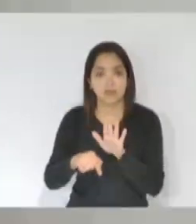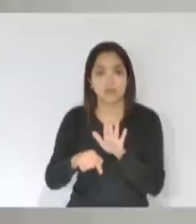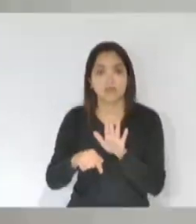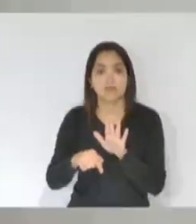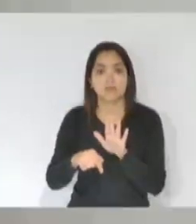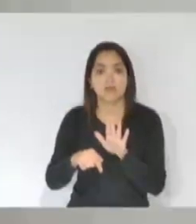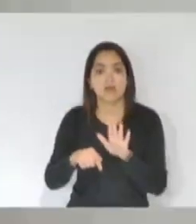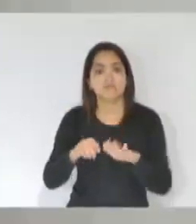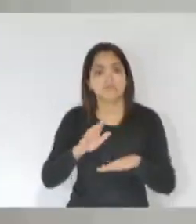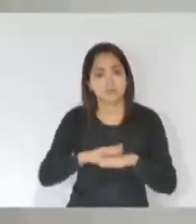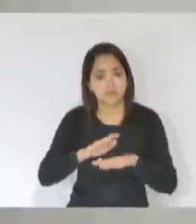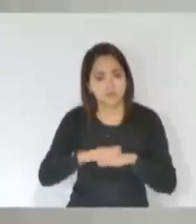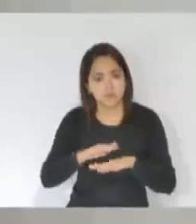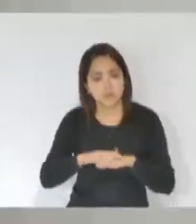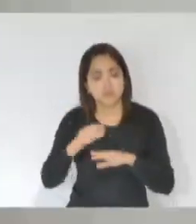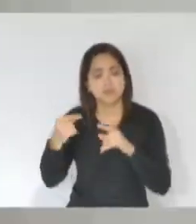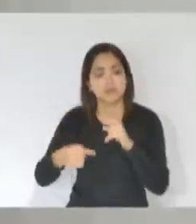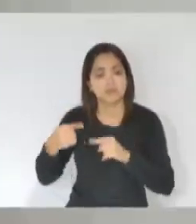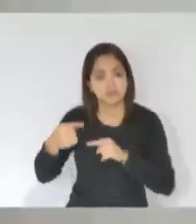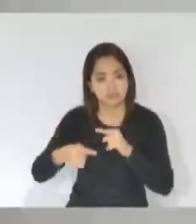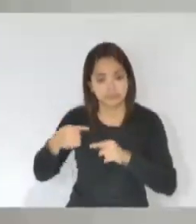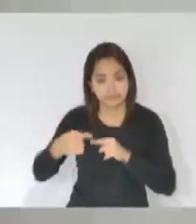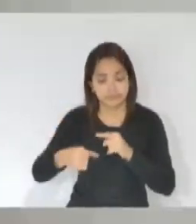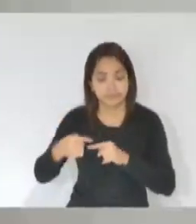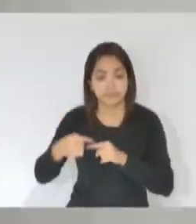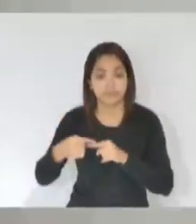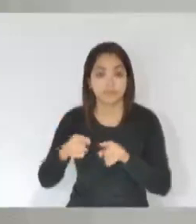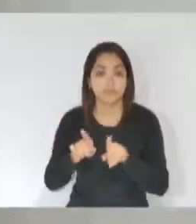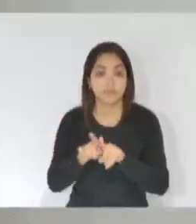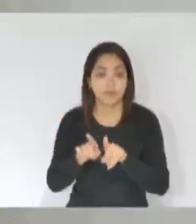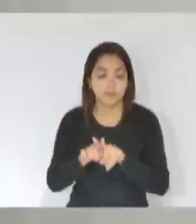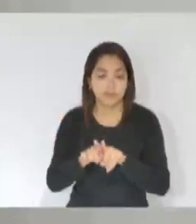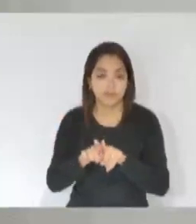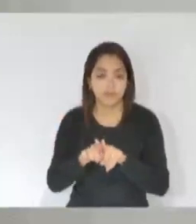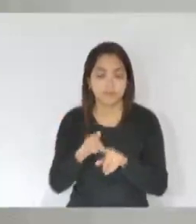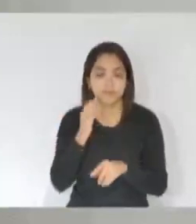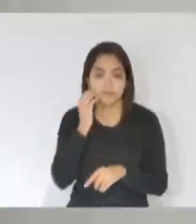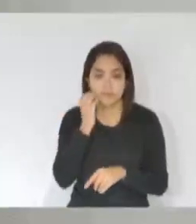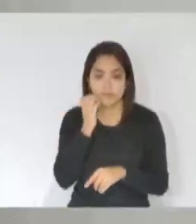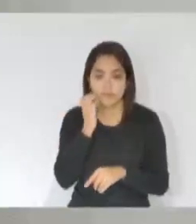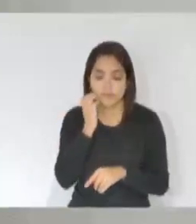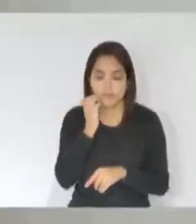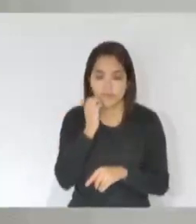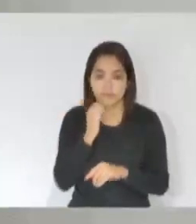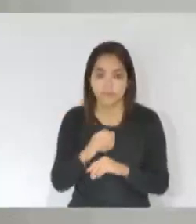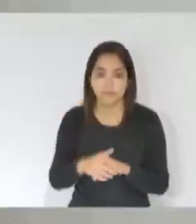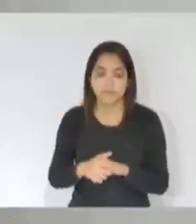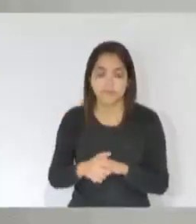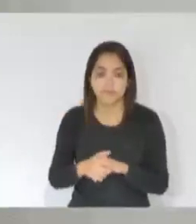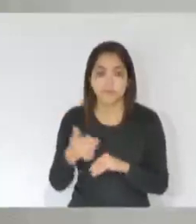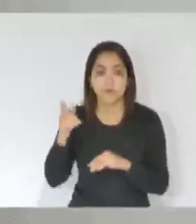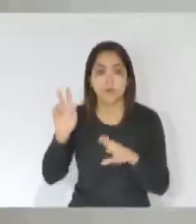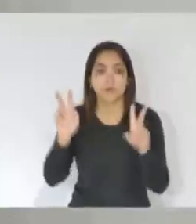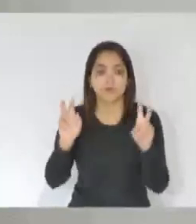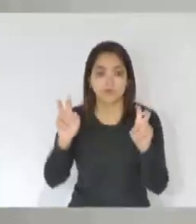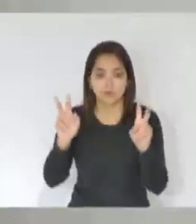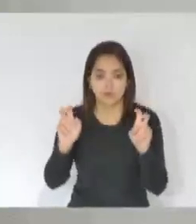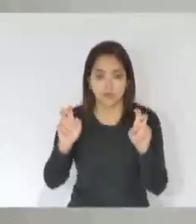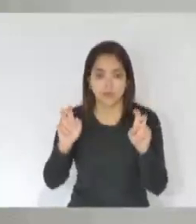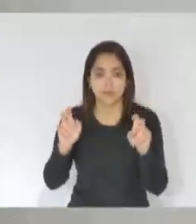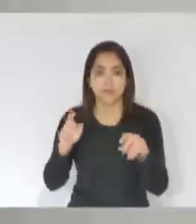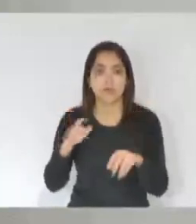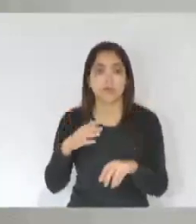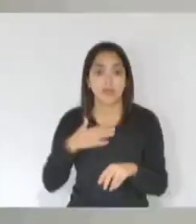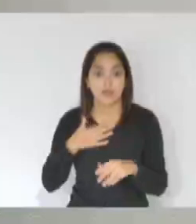posições políticas aqui no Estado. Da mesma forma, eu queria, em outro assunto, dizer que eu sou a favor de